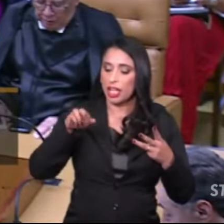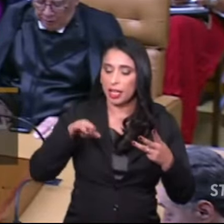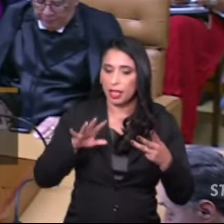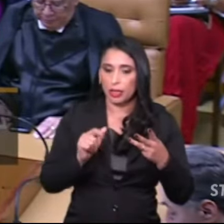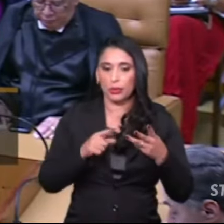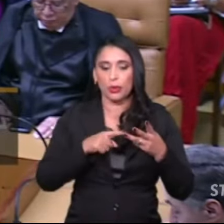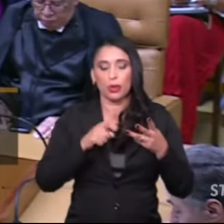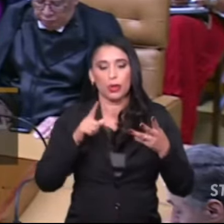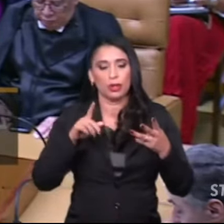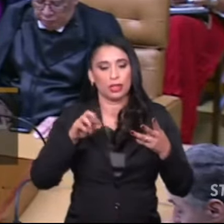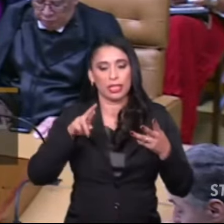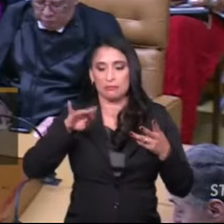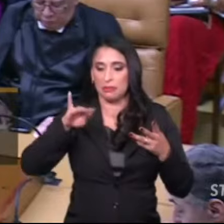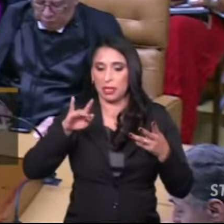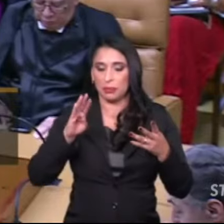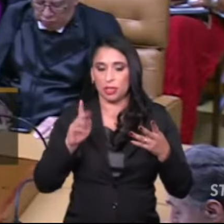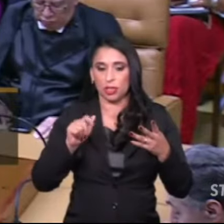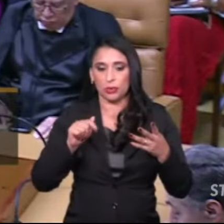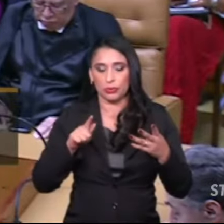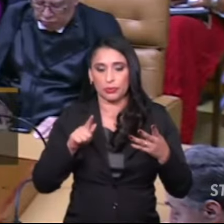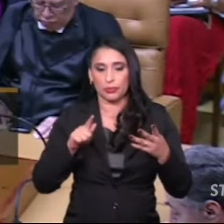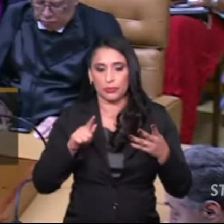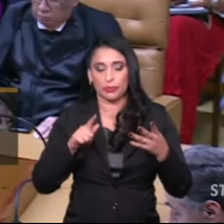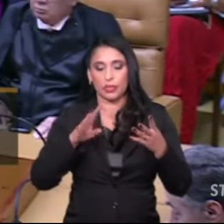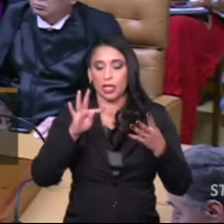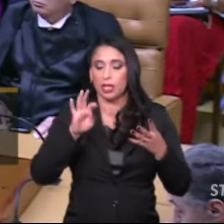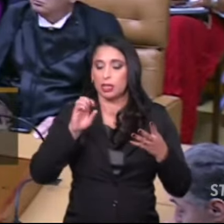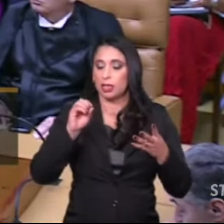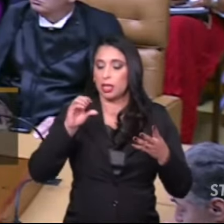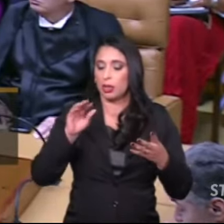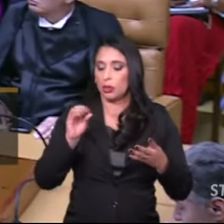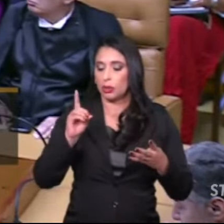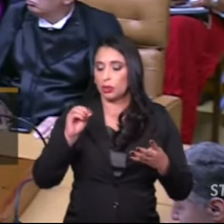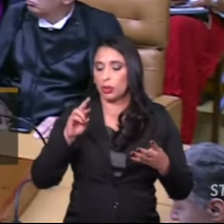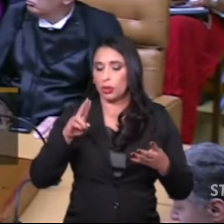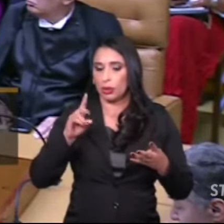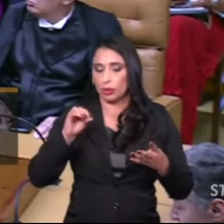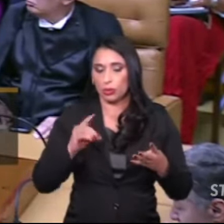Soares da Fonseca, Ribeiro Dantas, Teodoro Silva Santos,